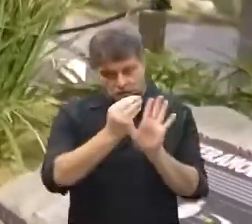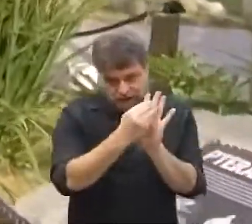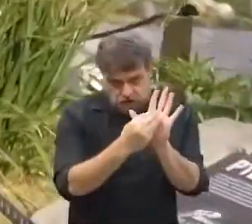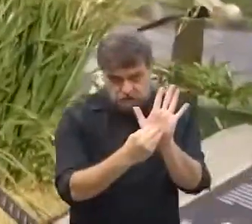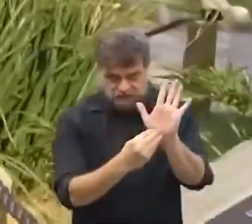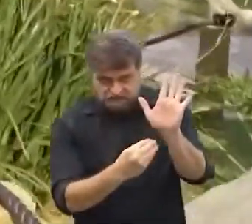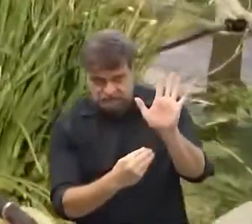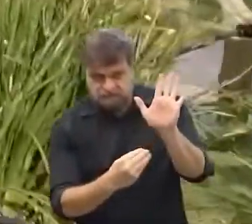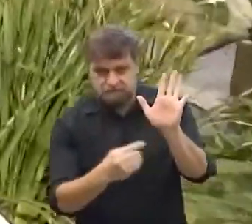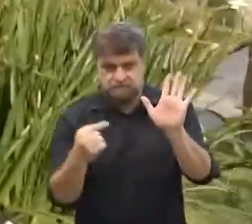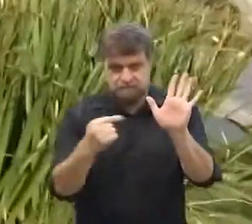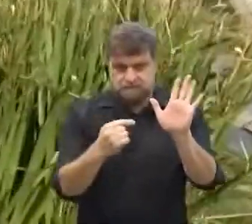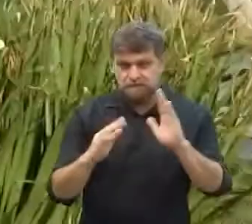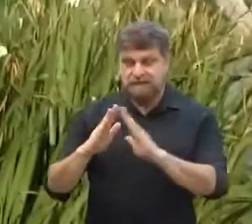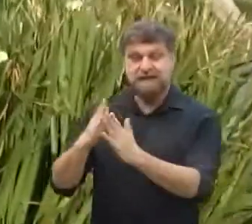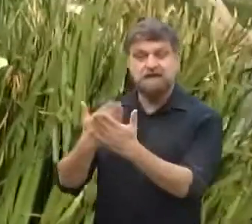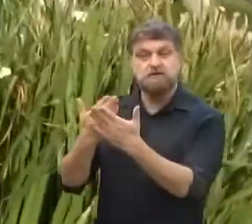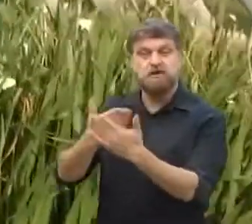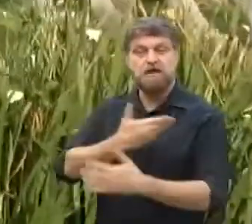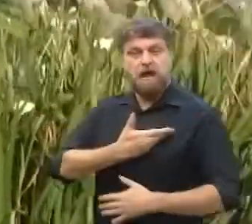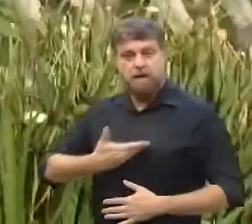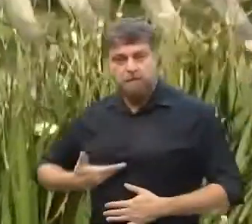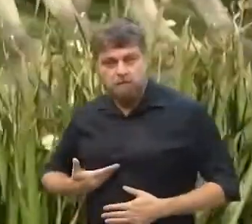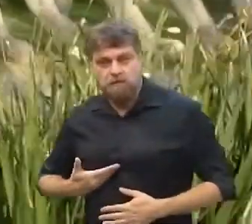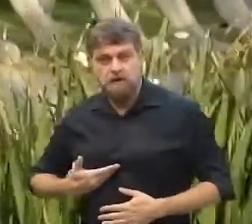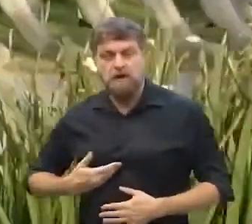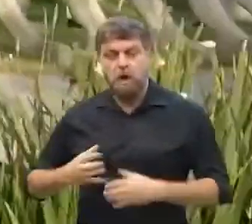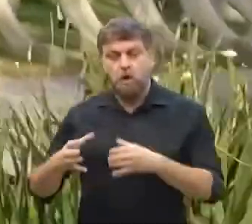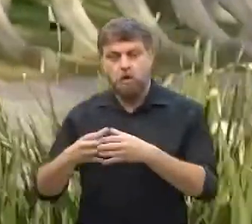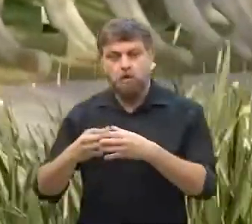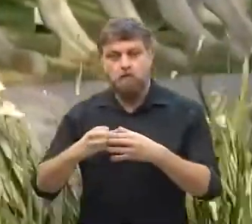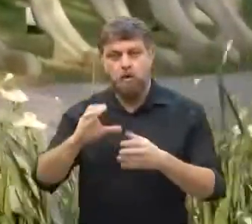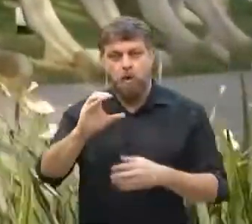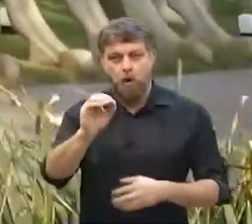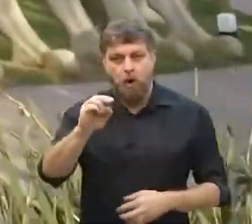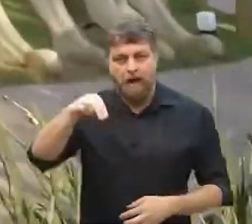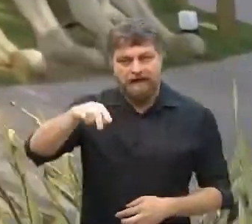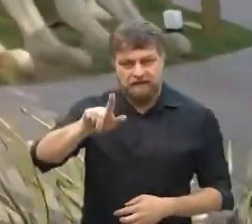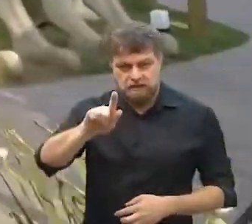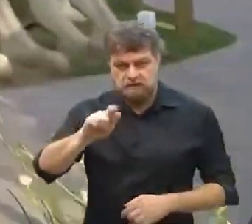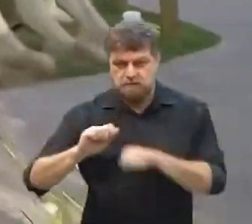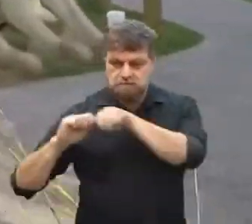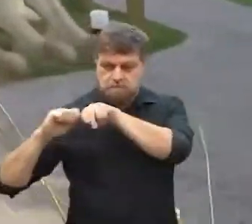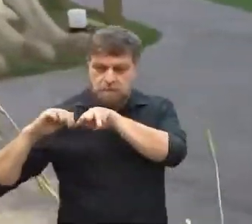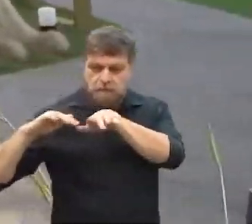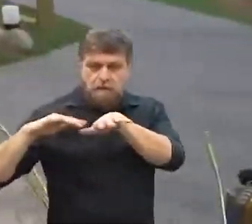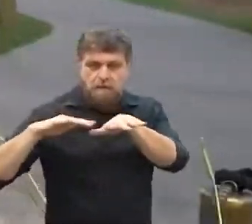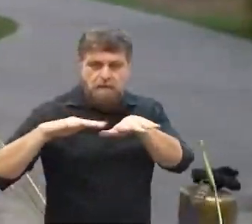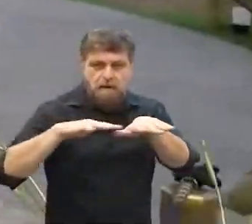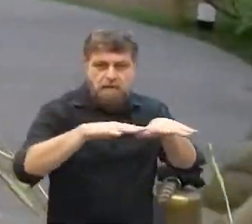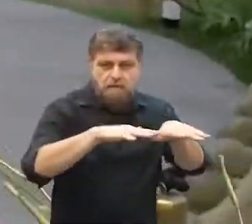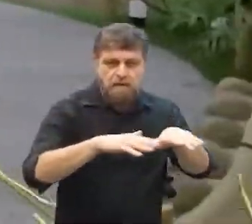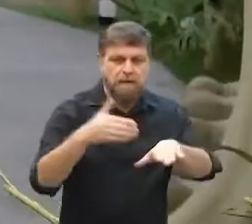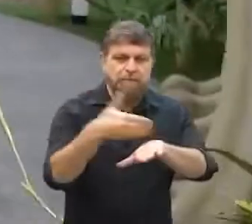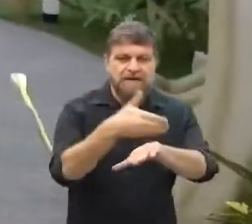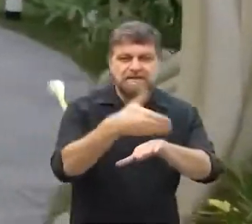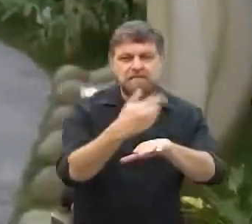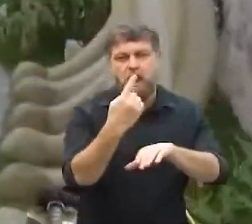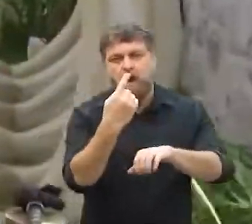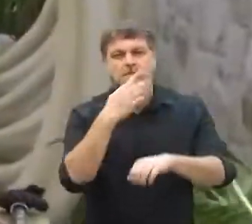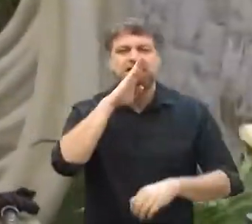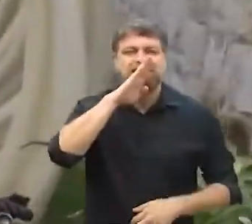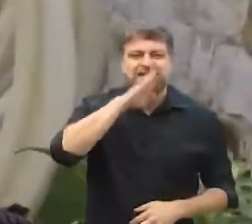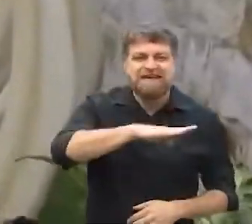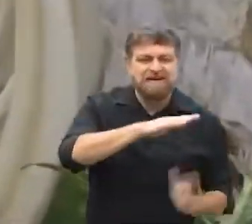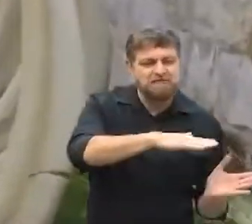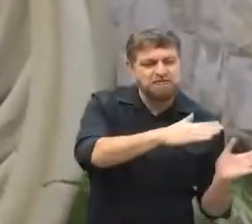um agendamento para as escolas públicas, para ONGs, né? Para que venham e passem, de repente, uma tarde